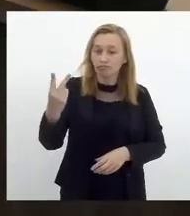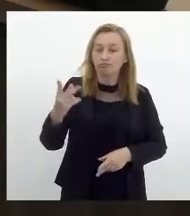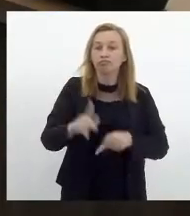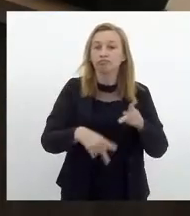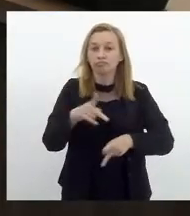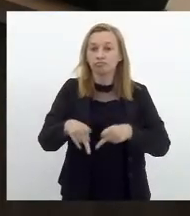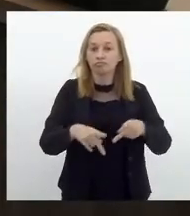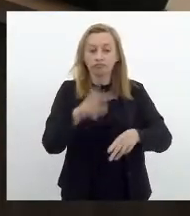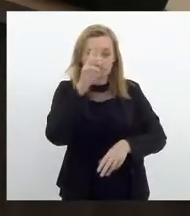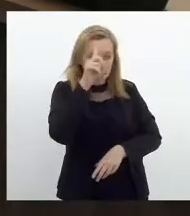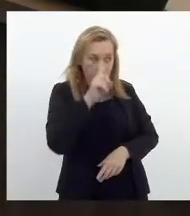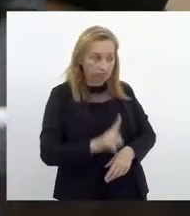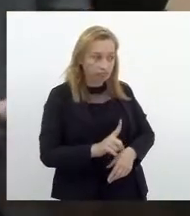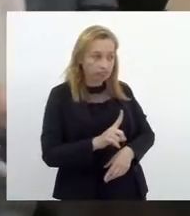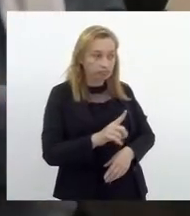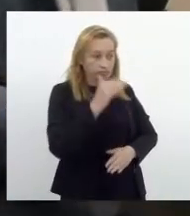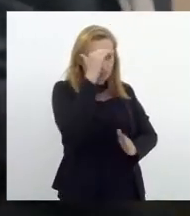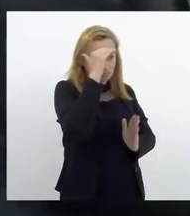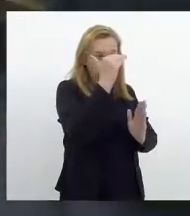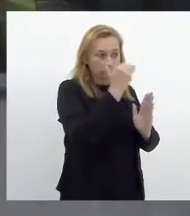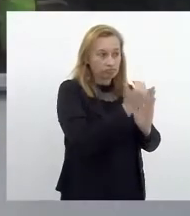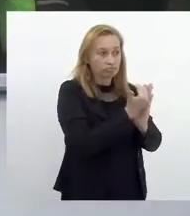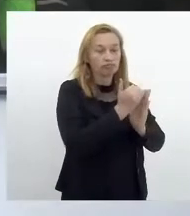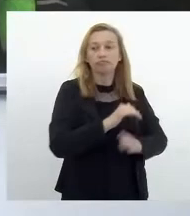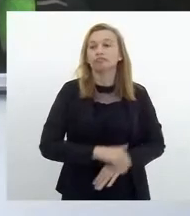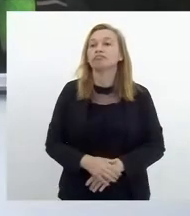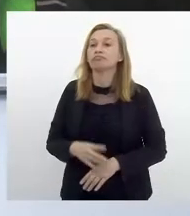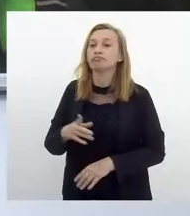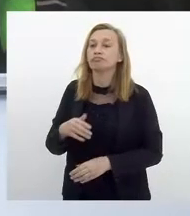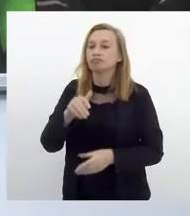seus direitos respeitados. Para a declaração de voto, deputado Luiz Paulo.